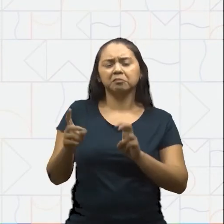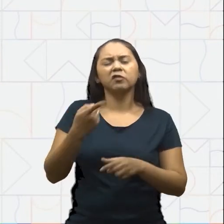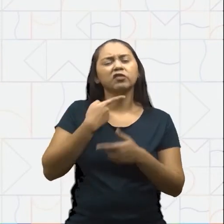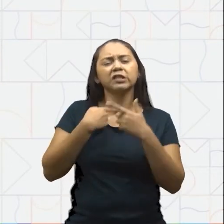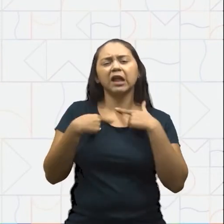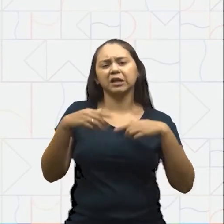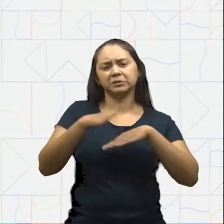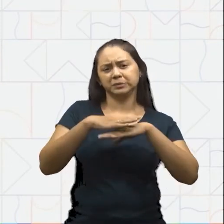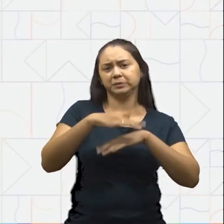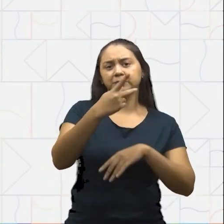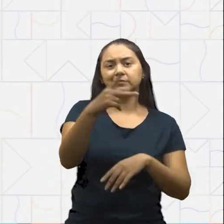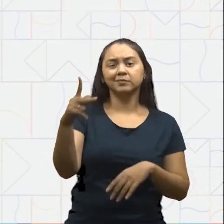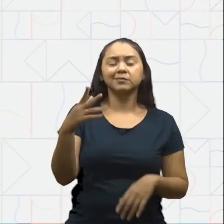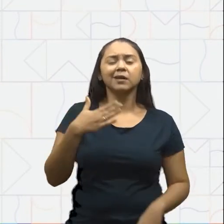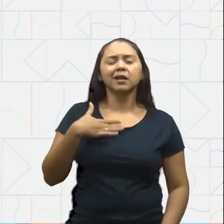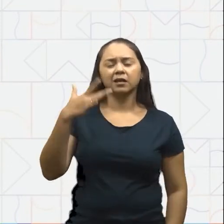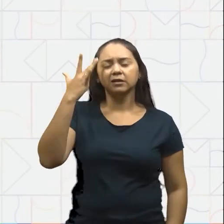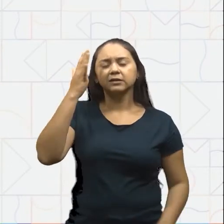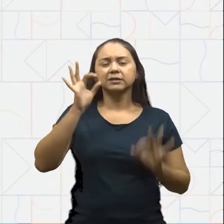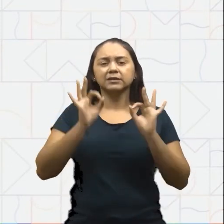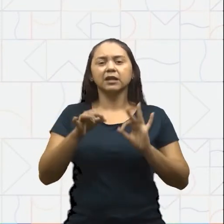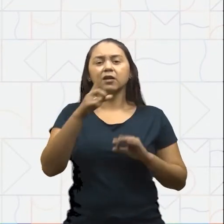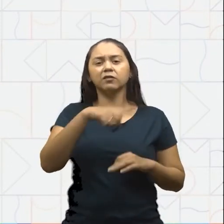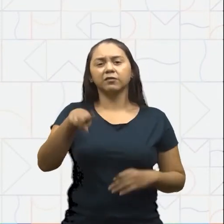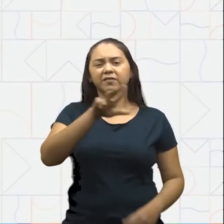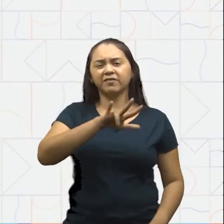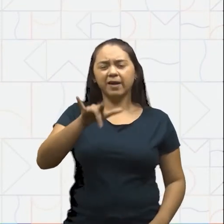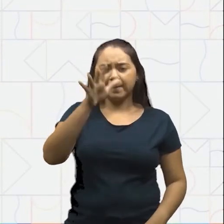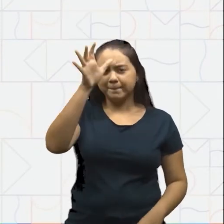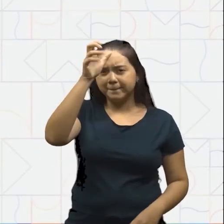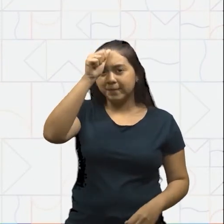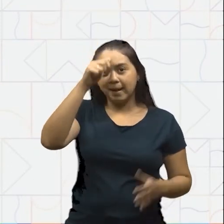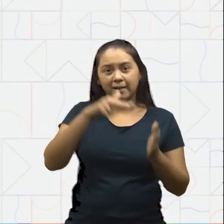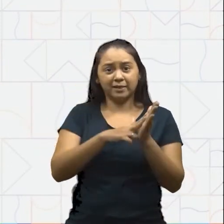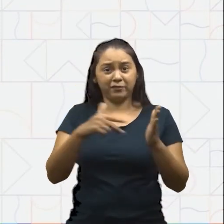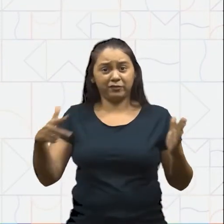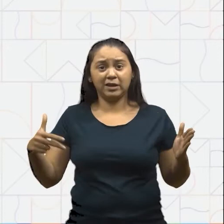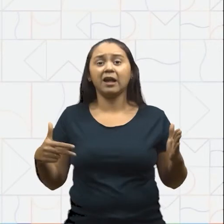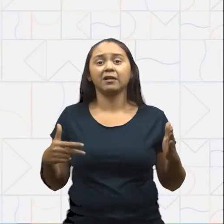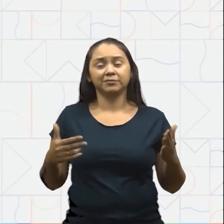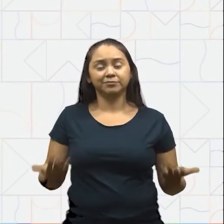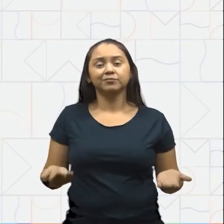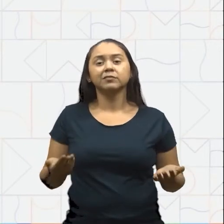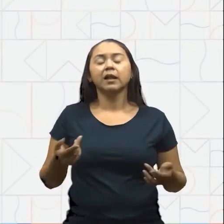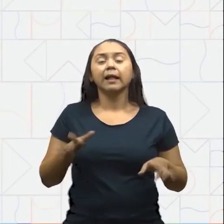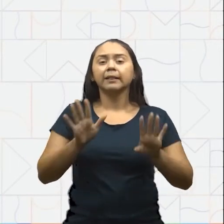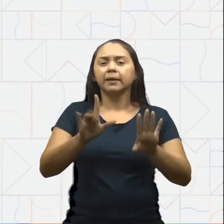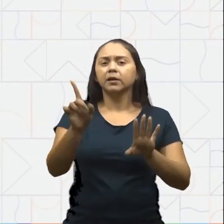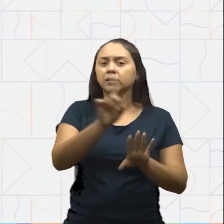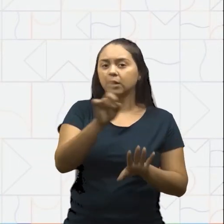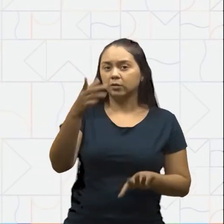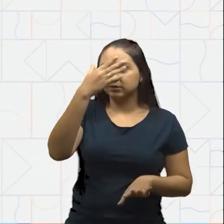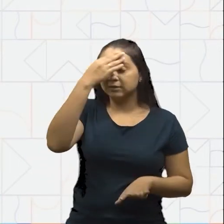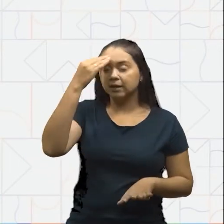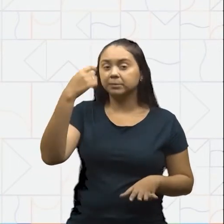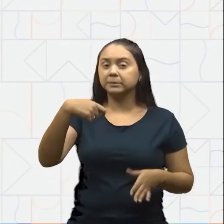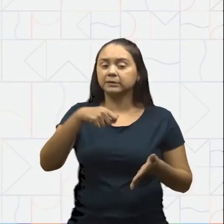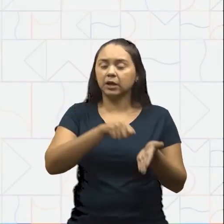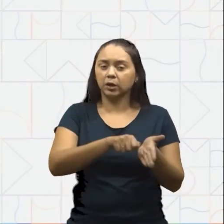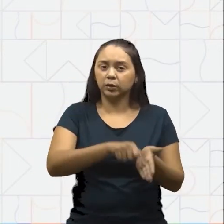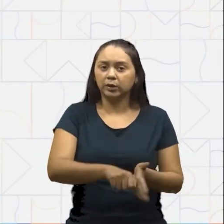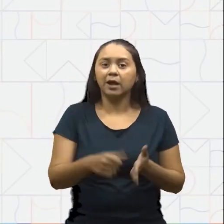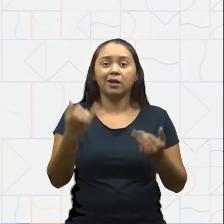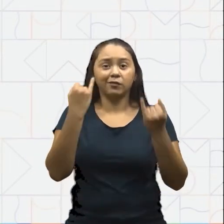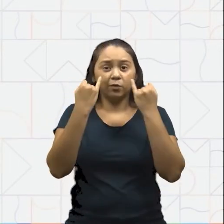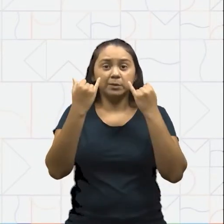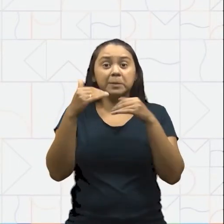tiver interesse. Tenho certeza de que vai aprender um montão de coisas novas. E não se esquece de anotar as informações